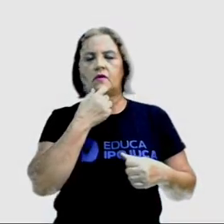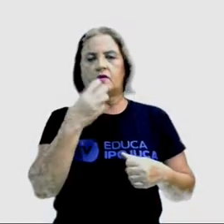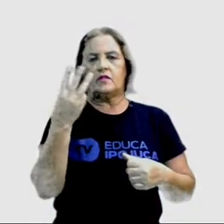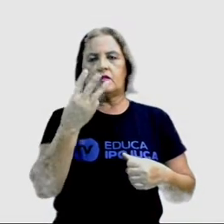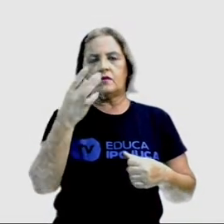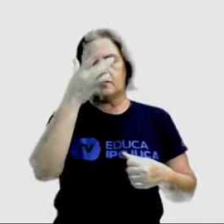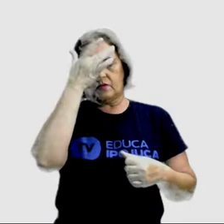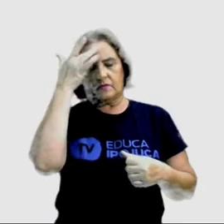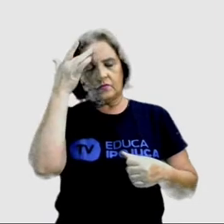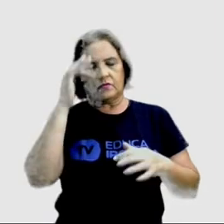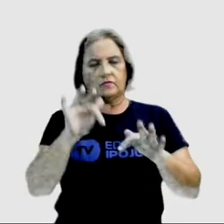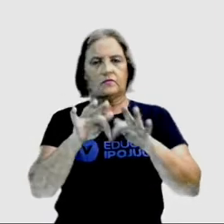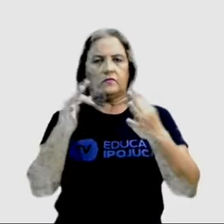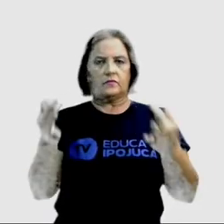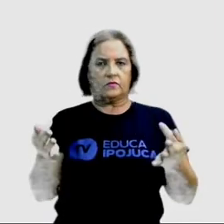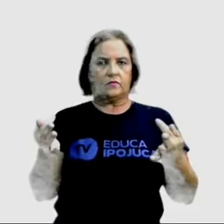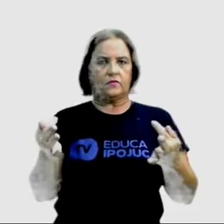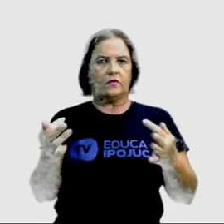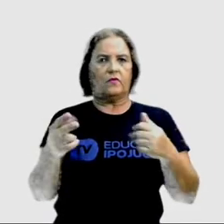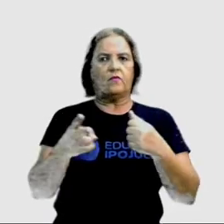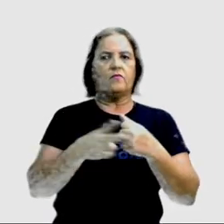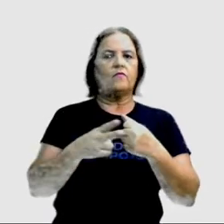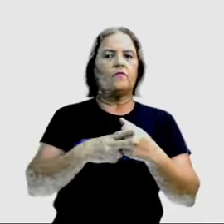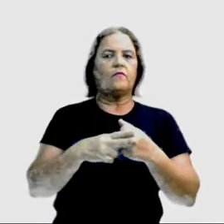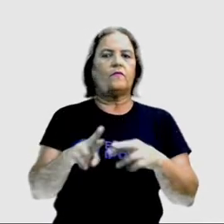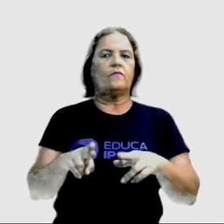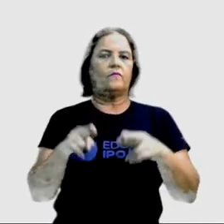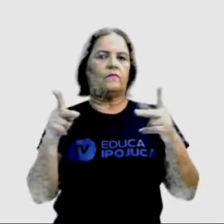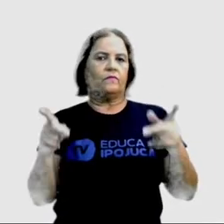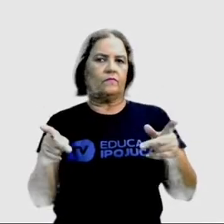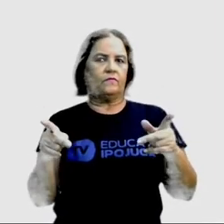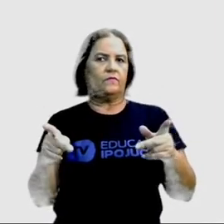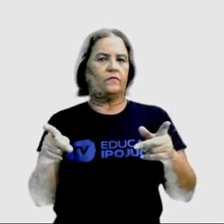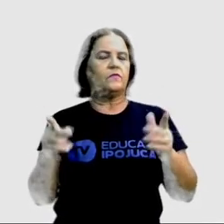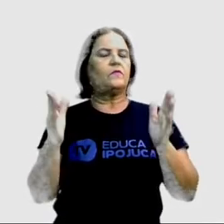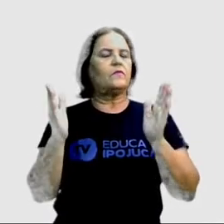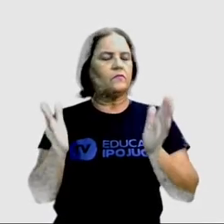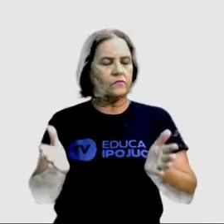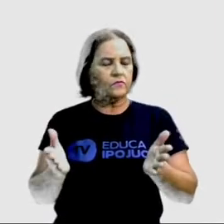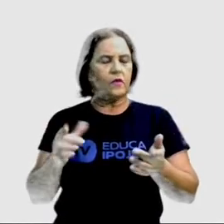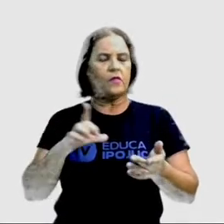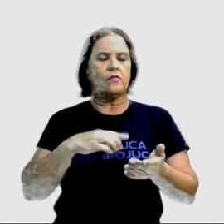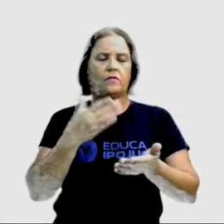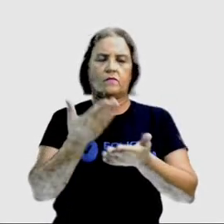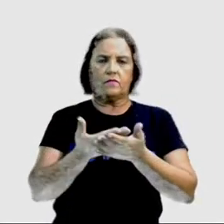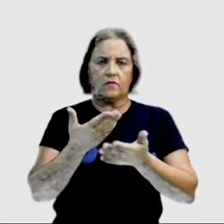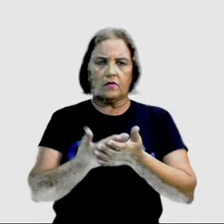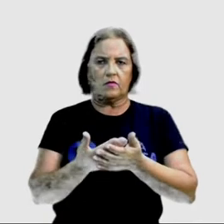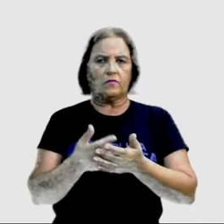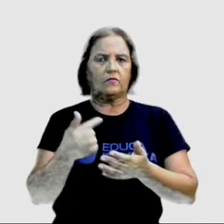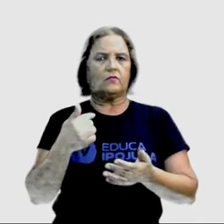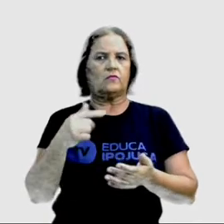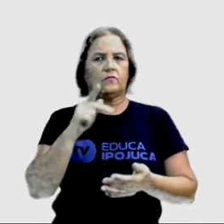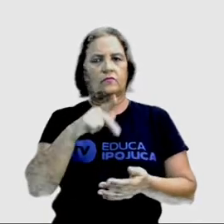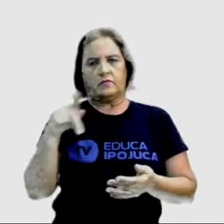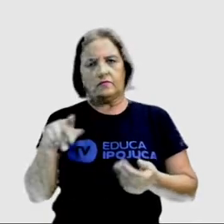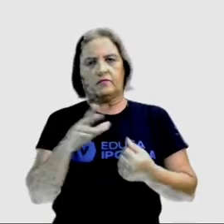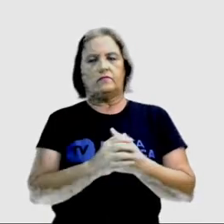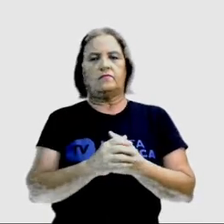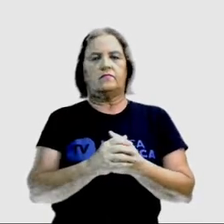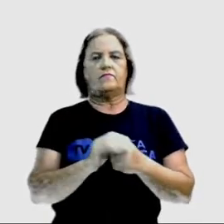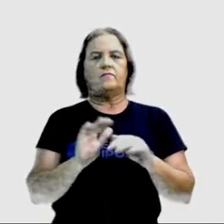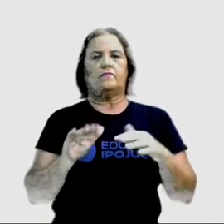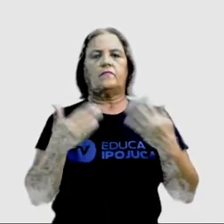ele vai flexionar-se de maneira diferente. Vocês já tiveram essa aula comigo, certo? Então, quando eu pegar a